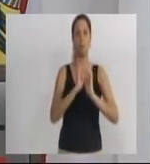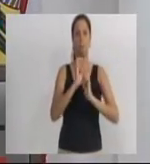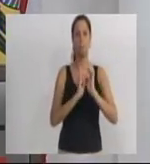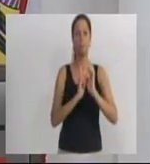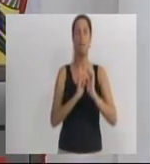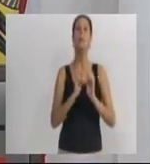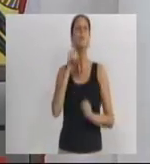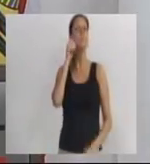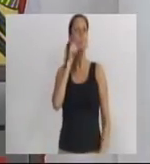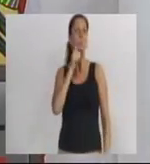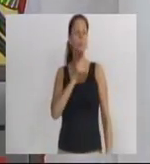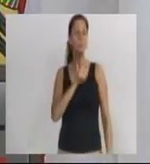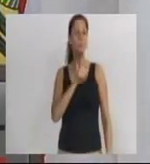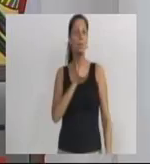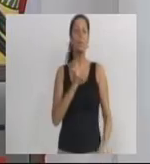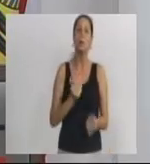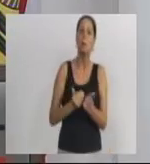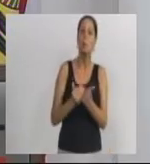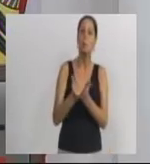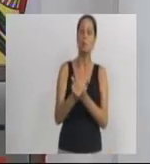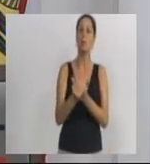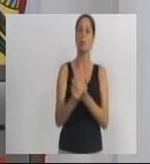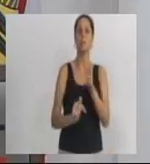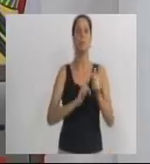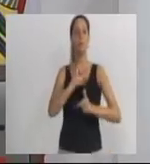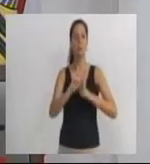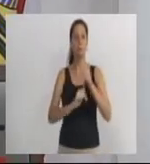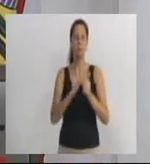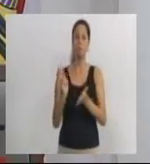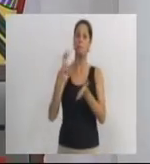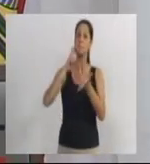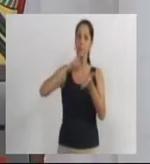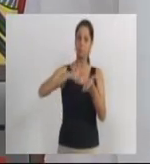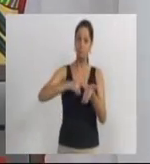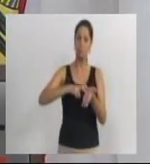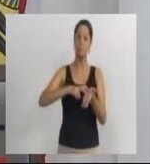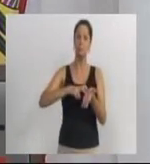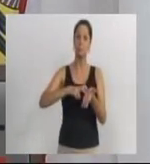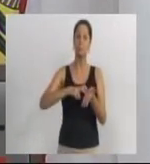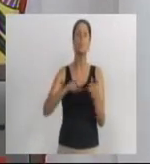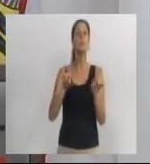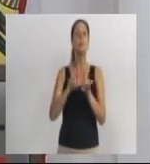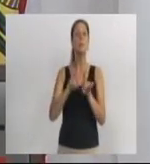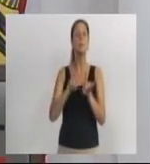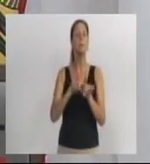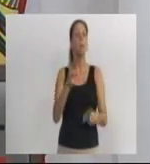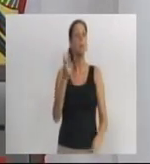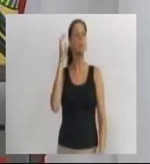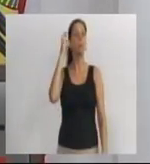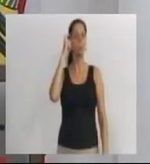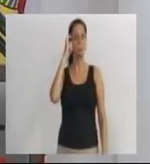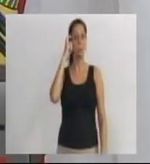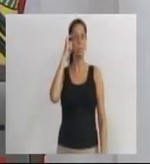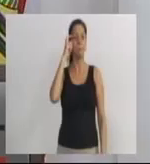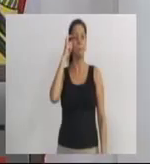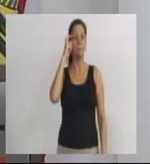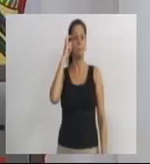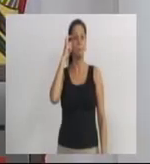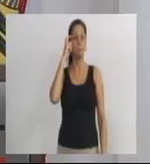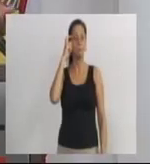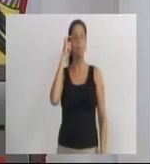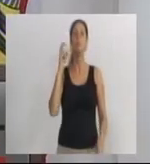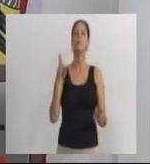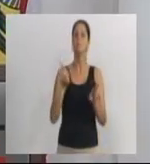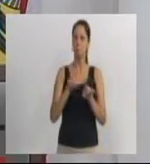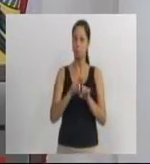cujas mulheres começam a iniciar o trabalho muito cedo e cuja cultura os coloca também